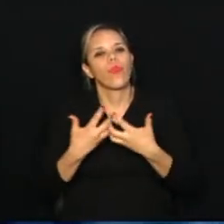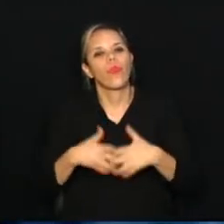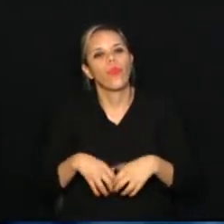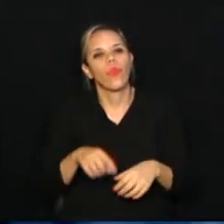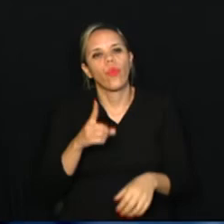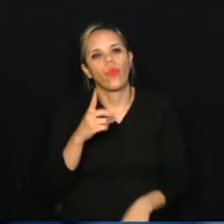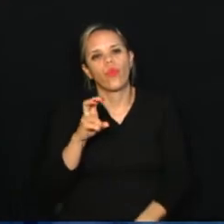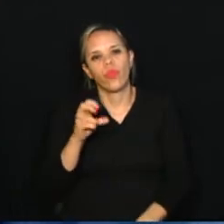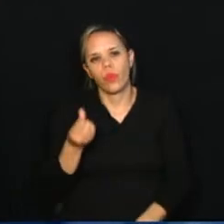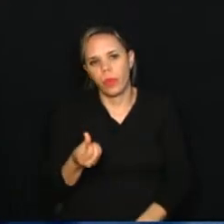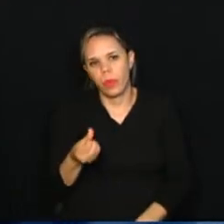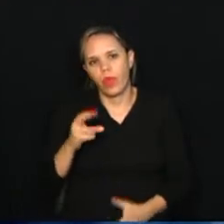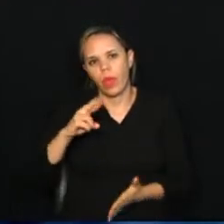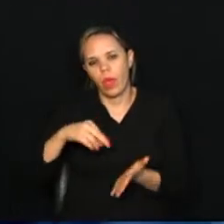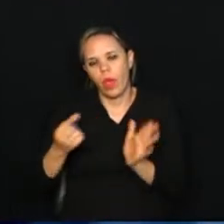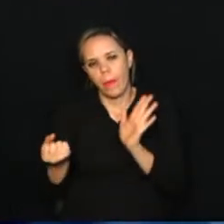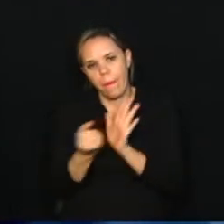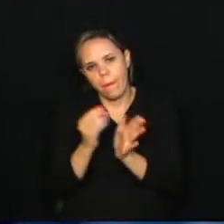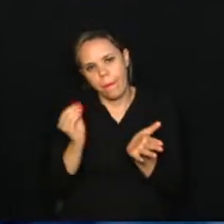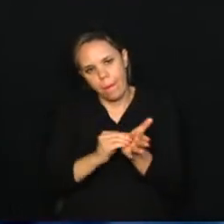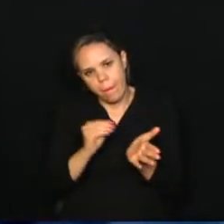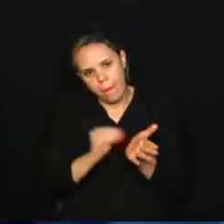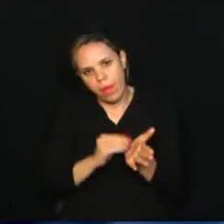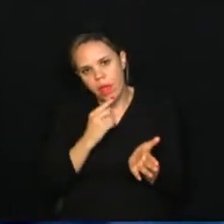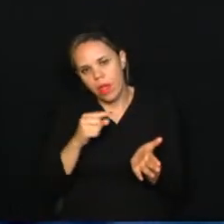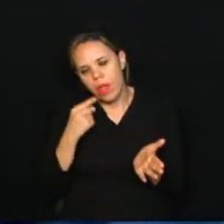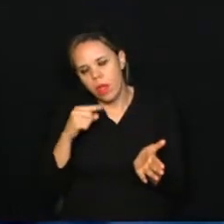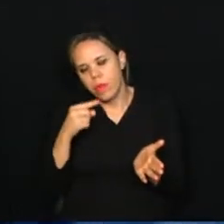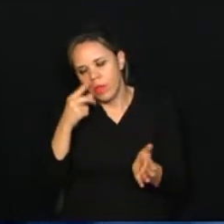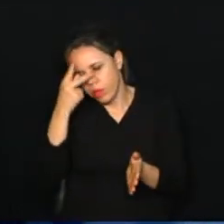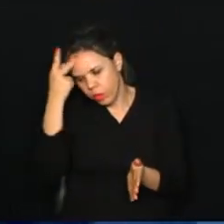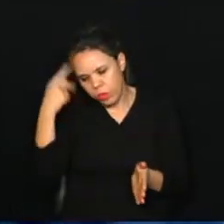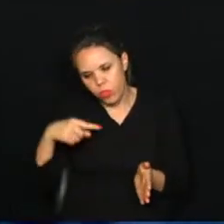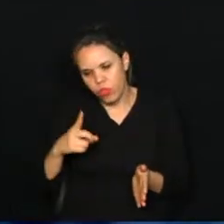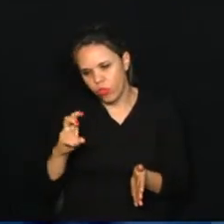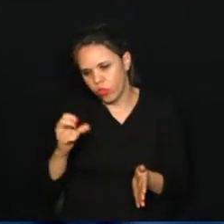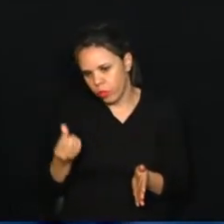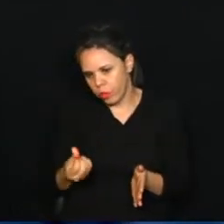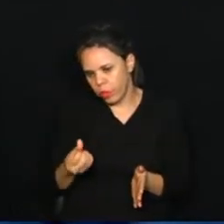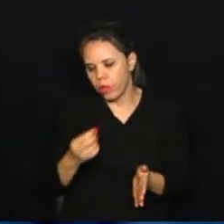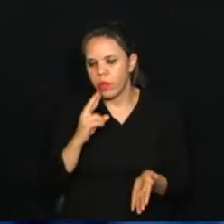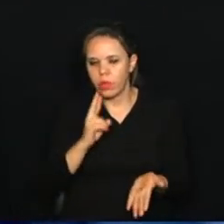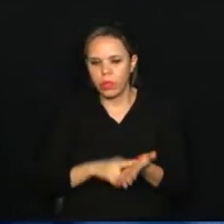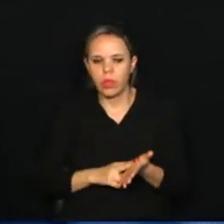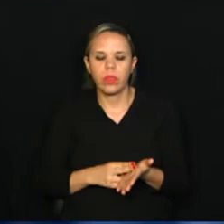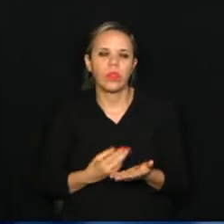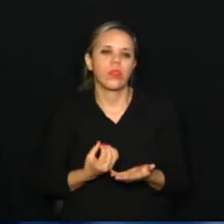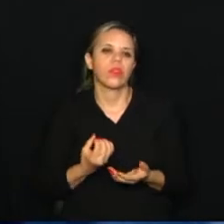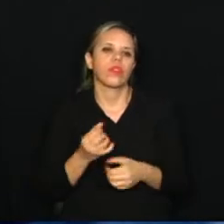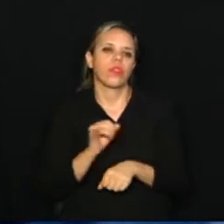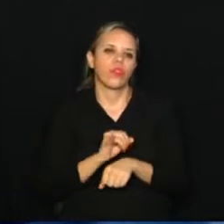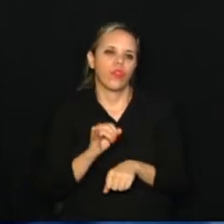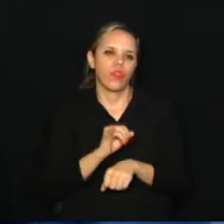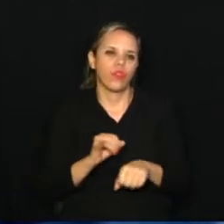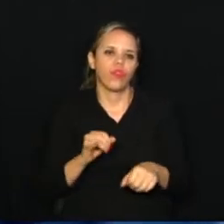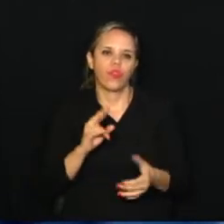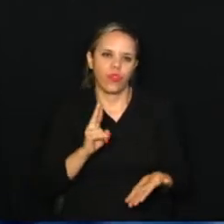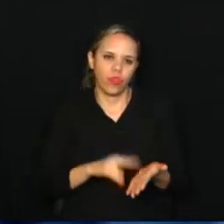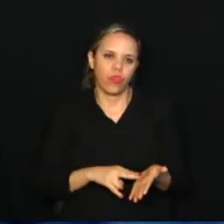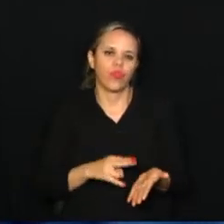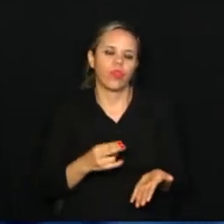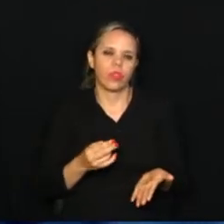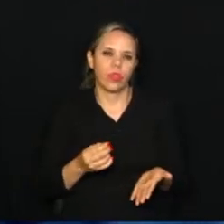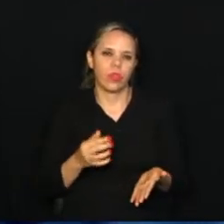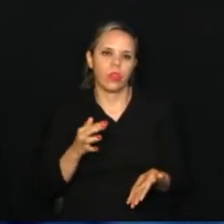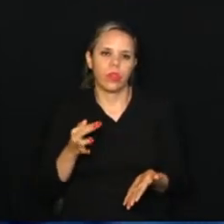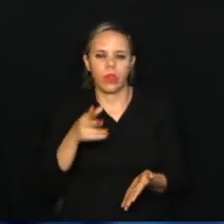156. A gente costuma brincar, né, que o 156 é uma espécie de um protocolo informal e o protocolo mesmo que a